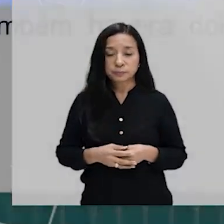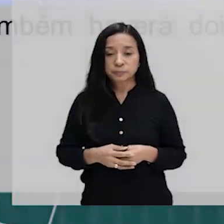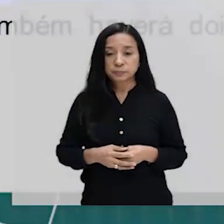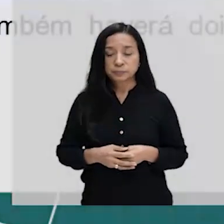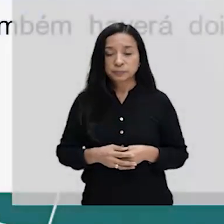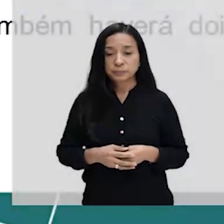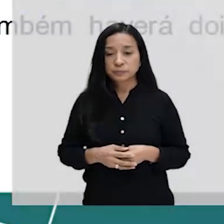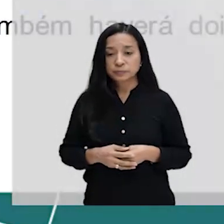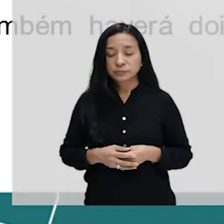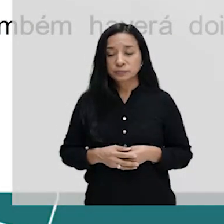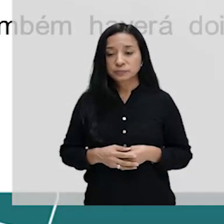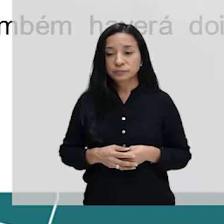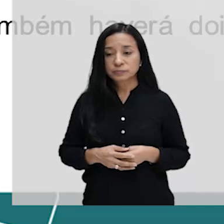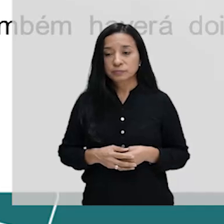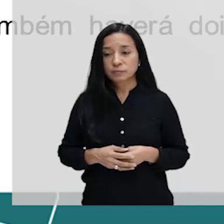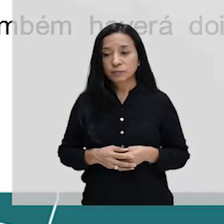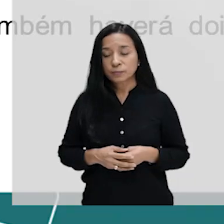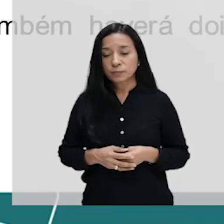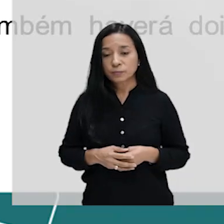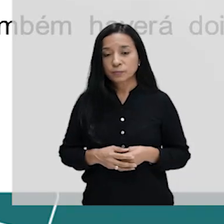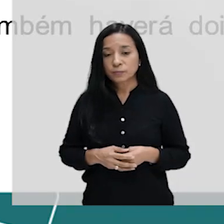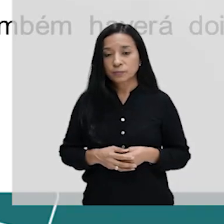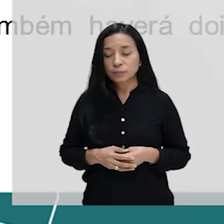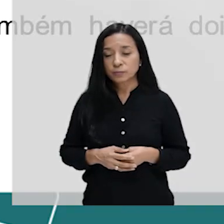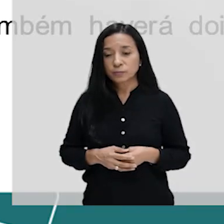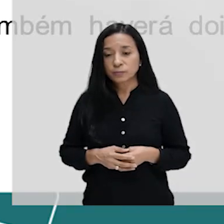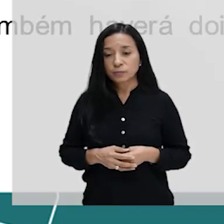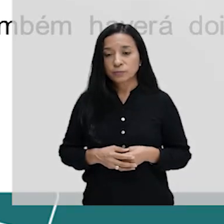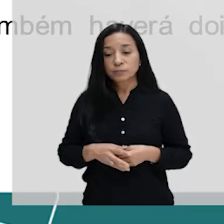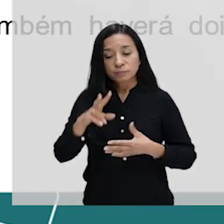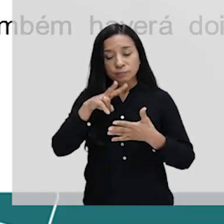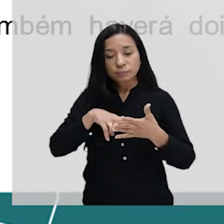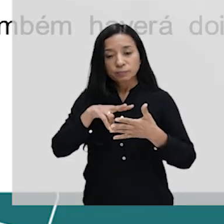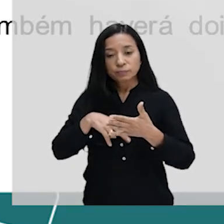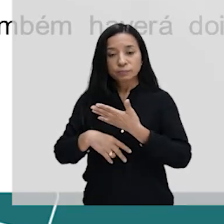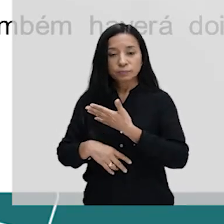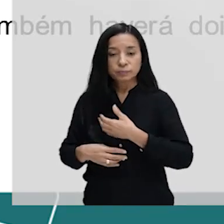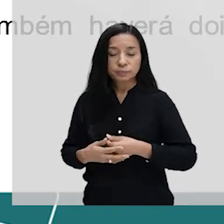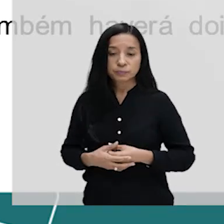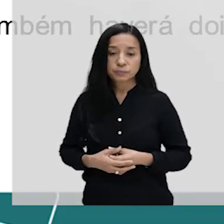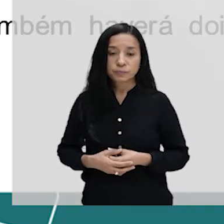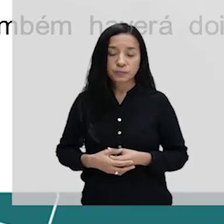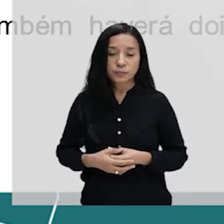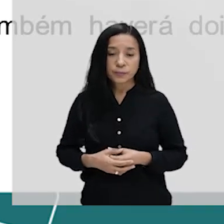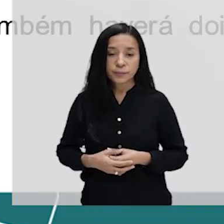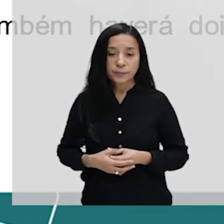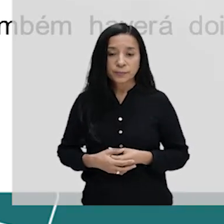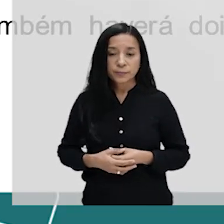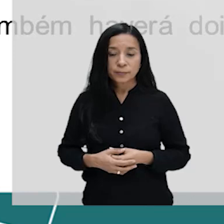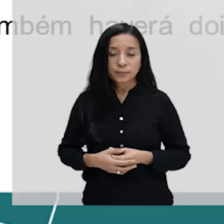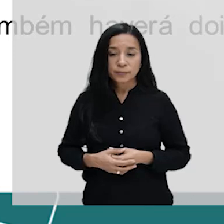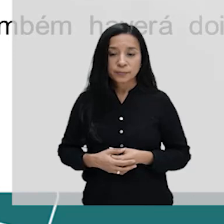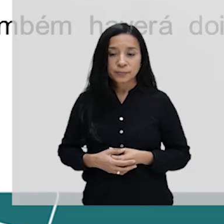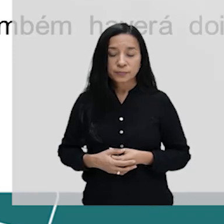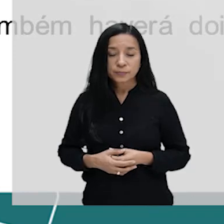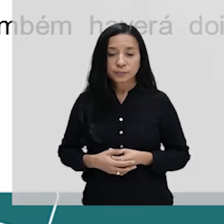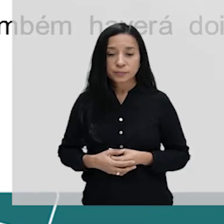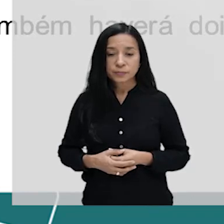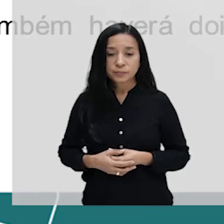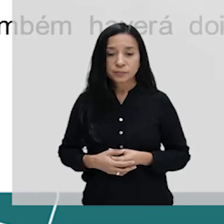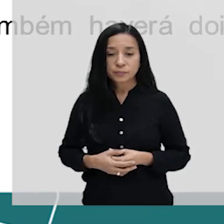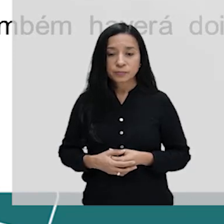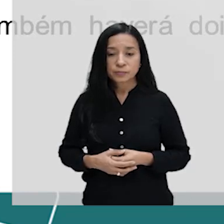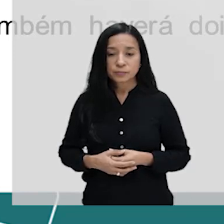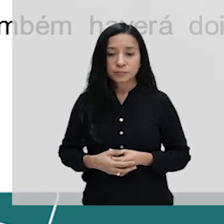faça a pergunta ao verbo. Se a resposta tiver um sujeito, então é pronome do caso reto. Caso contrário, né,